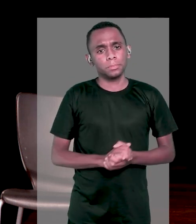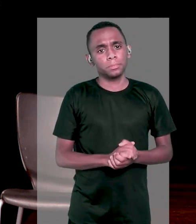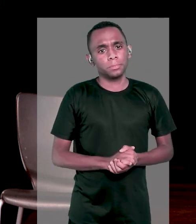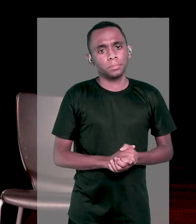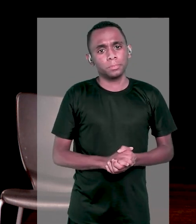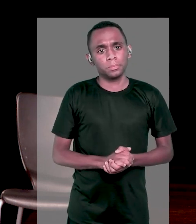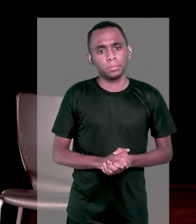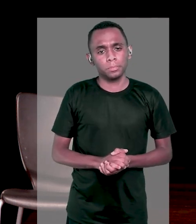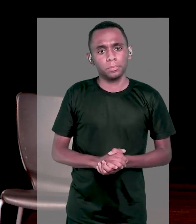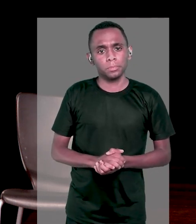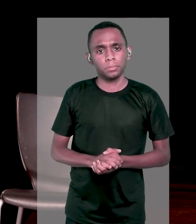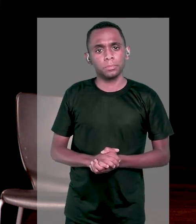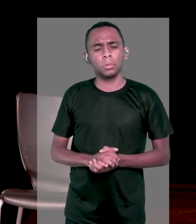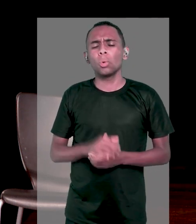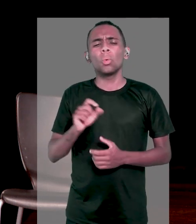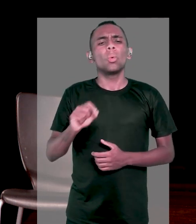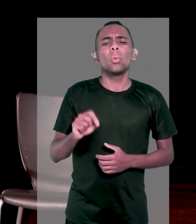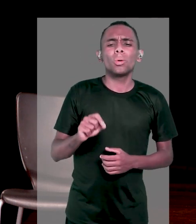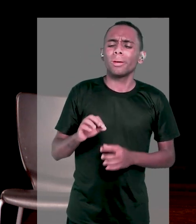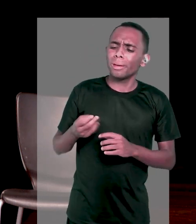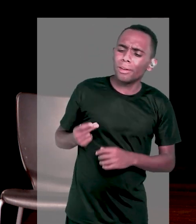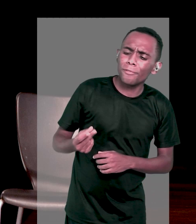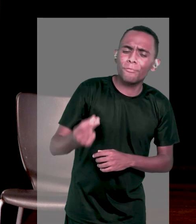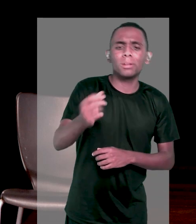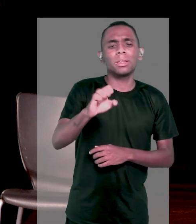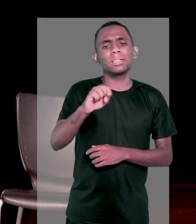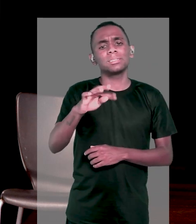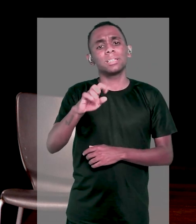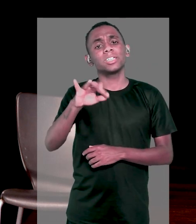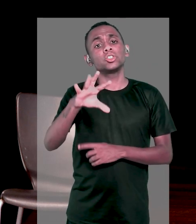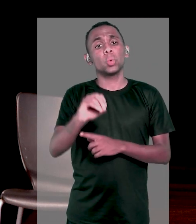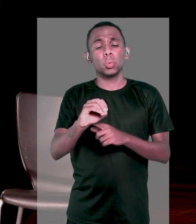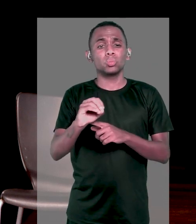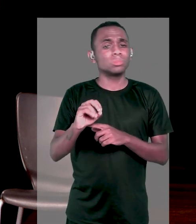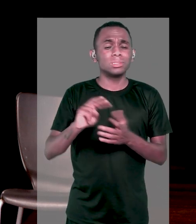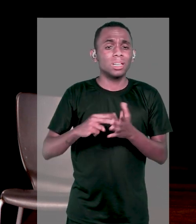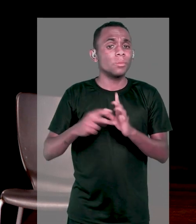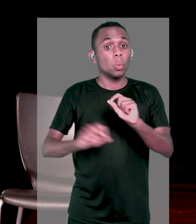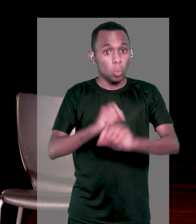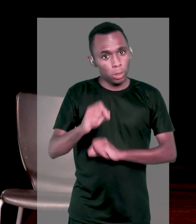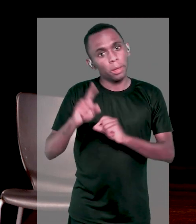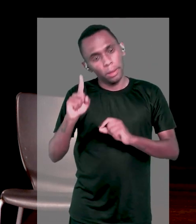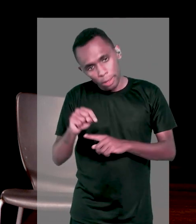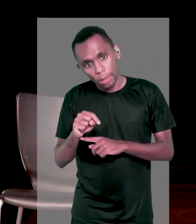o o Valéry ele vai falar ele vai ele lançar uma noção que é a noção de